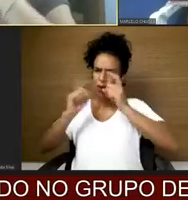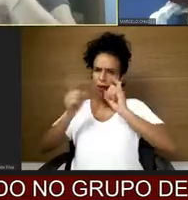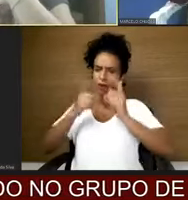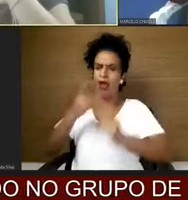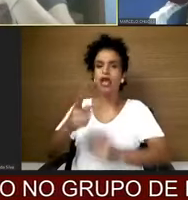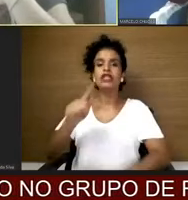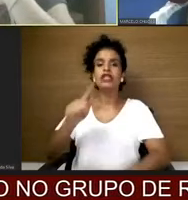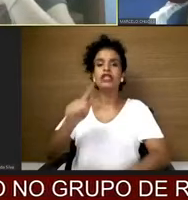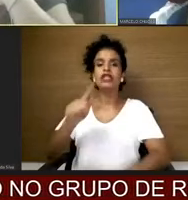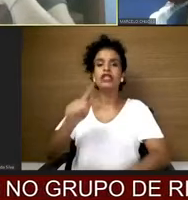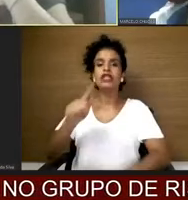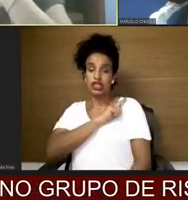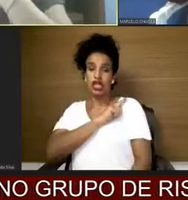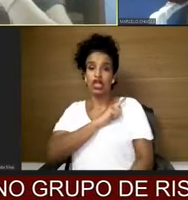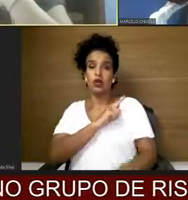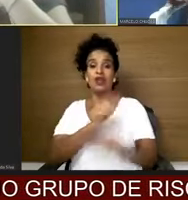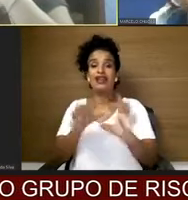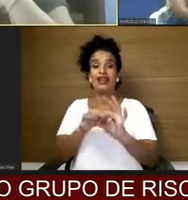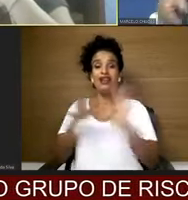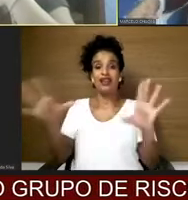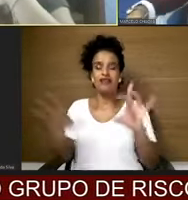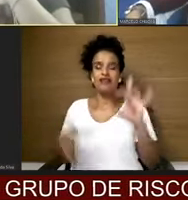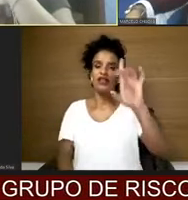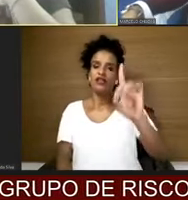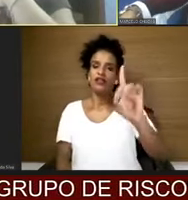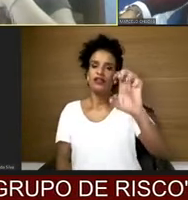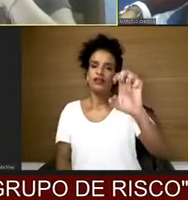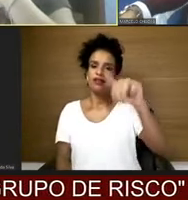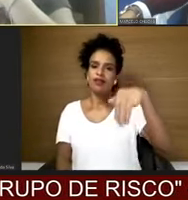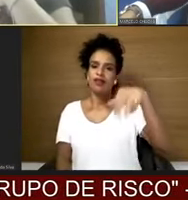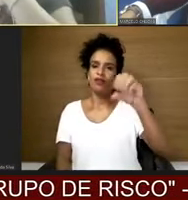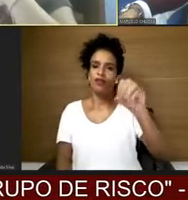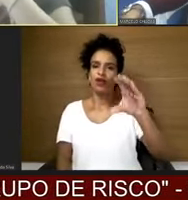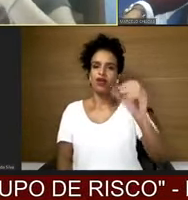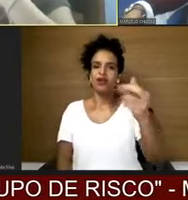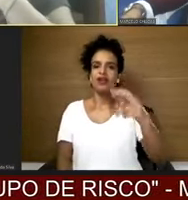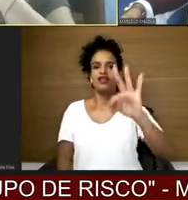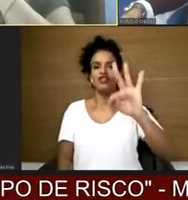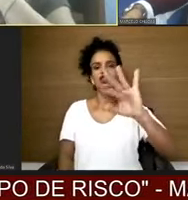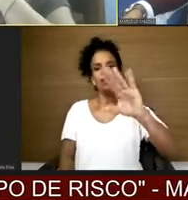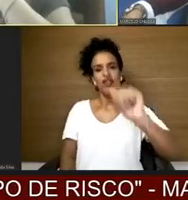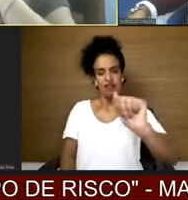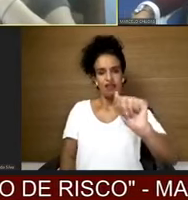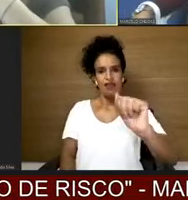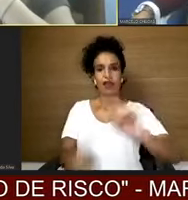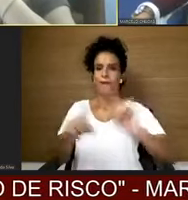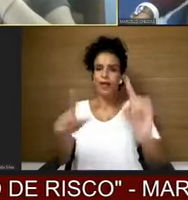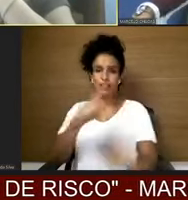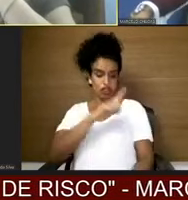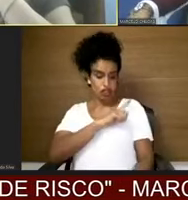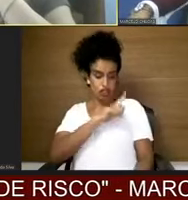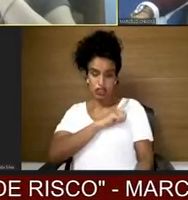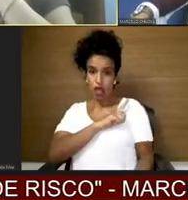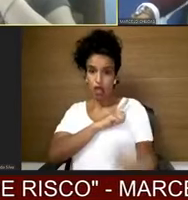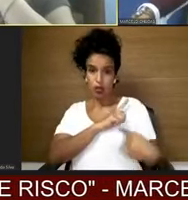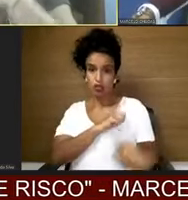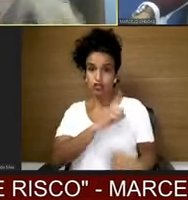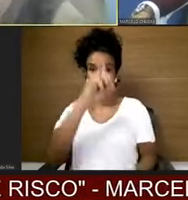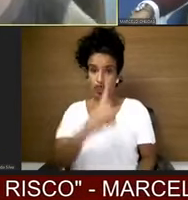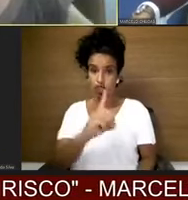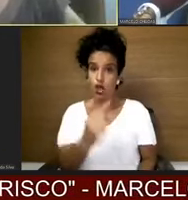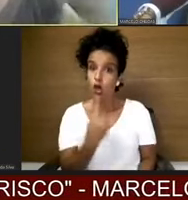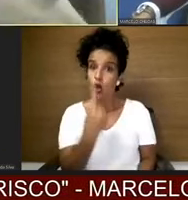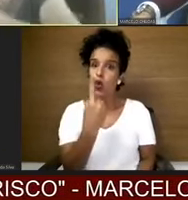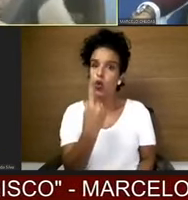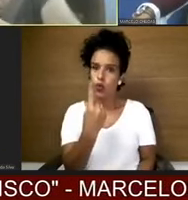a eleição do diretor é apenas uma coisa, né? Nesse processo. Então, assim, mas eu sei que o